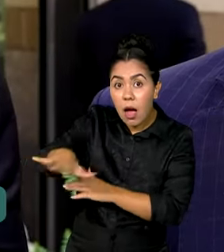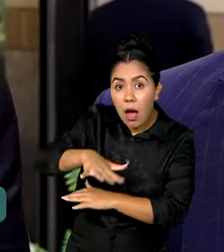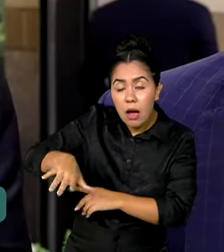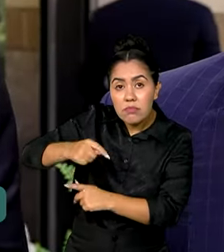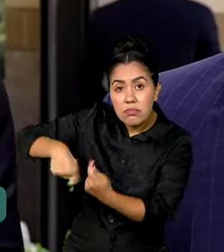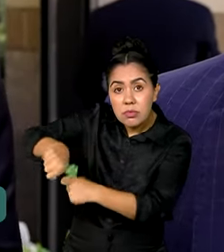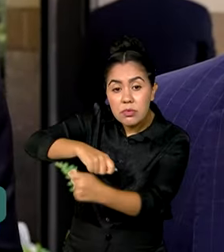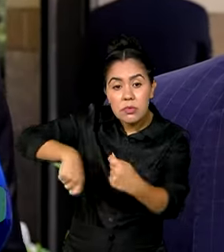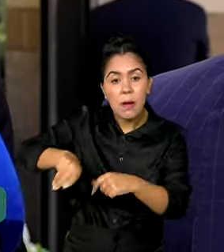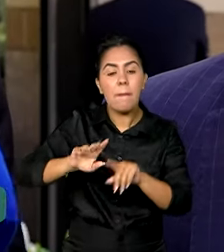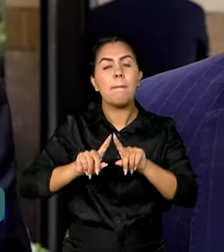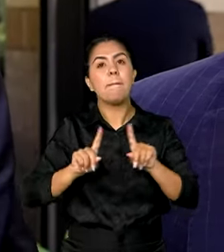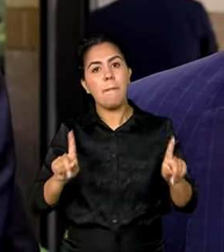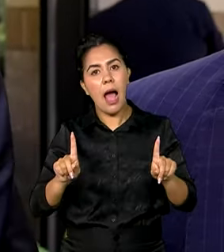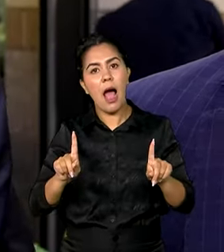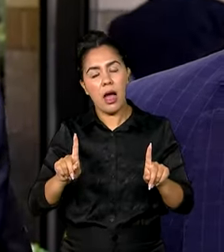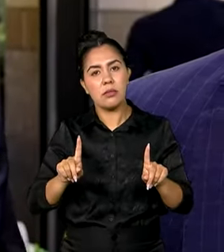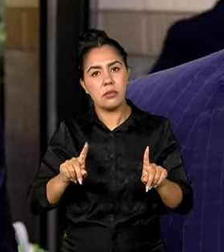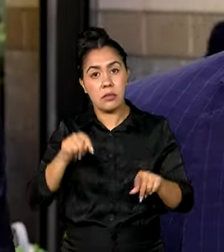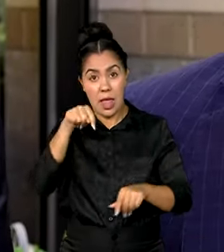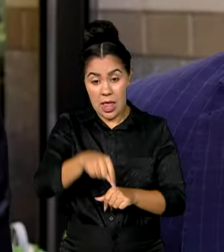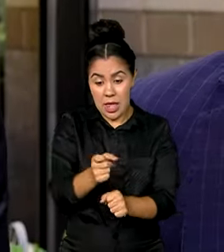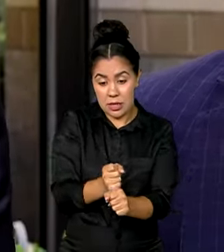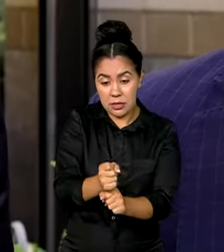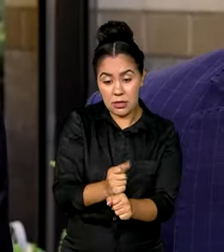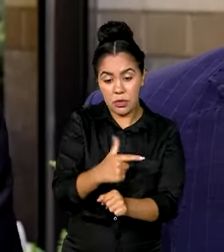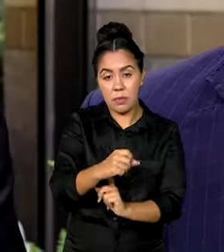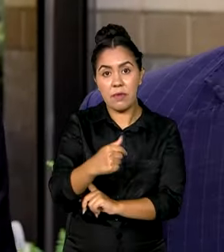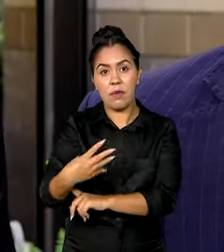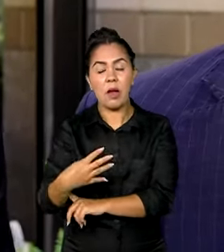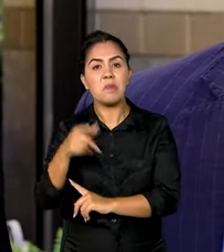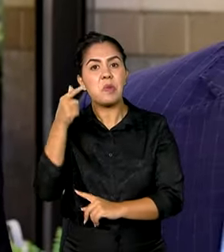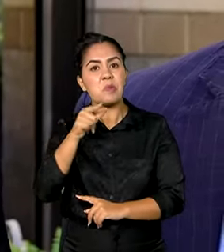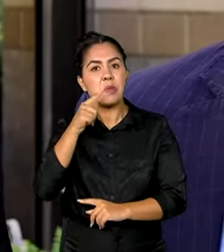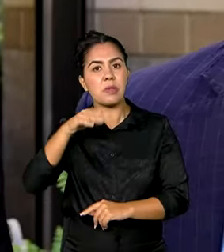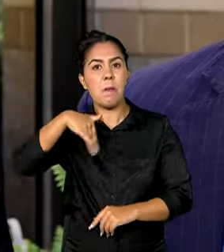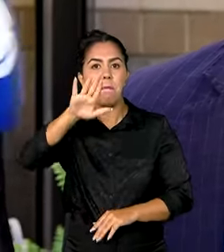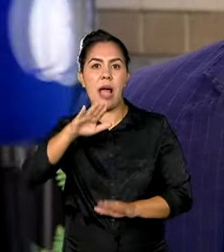E não obstante, a economia deste ano está crescendo mais do que cresceu o ano passado.